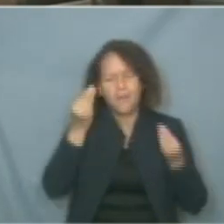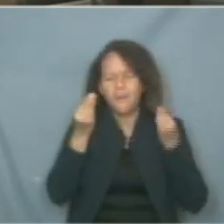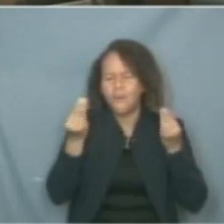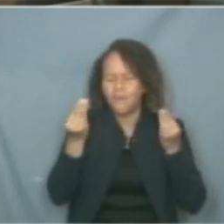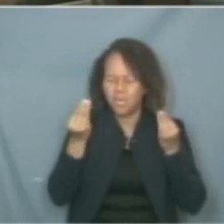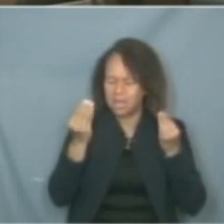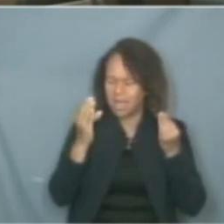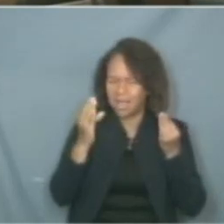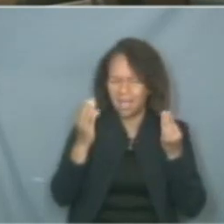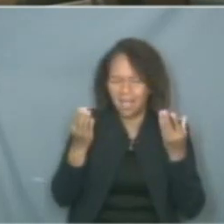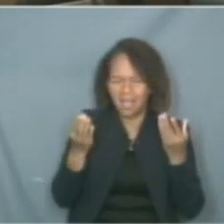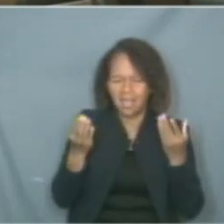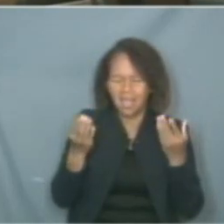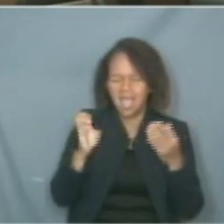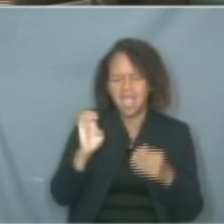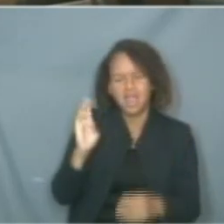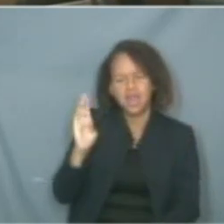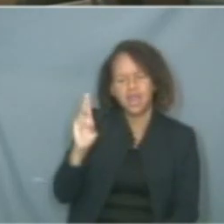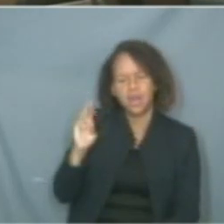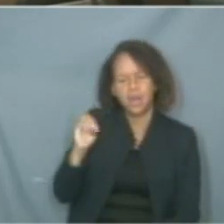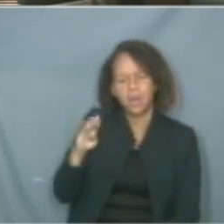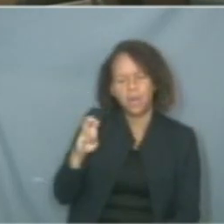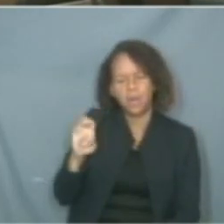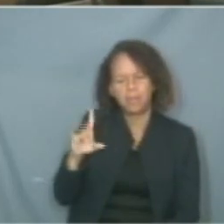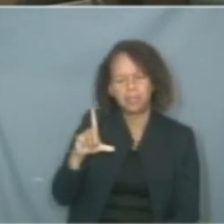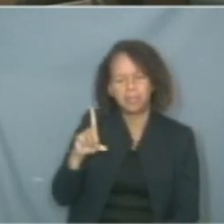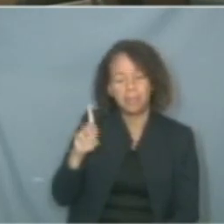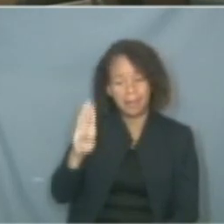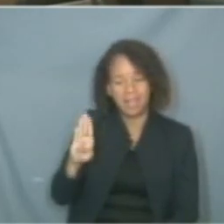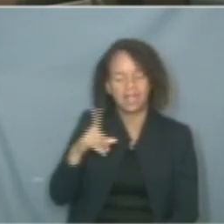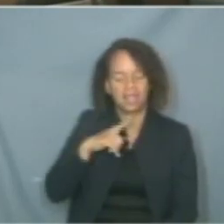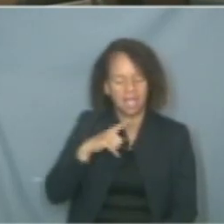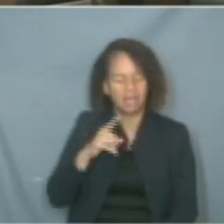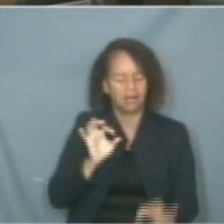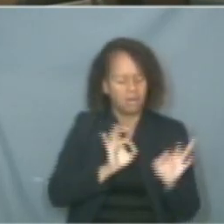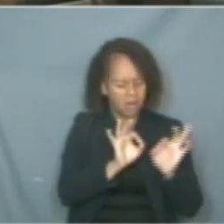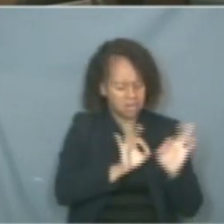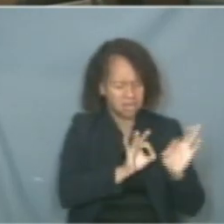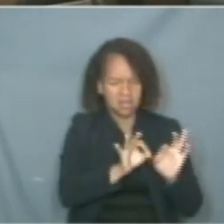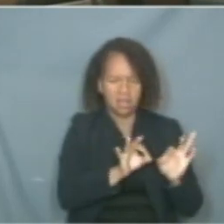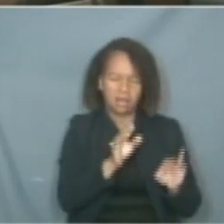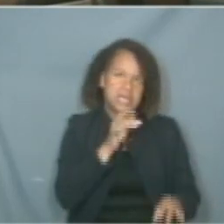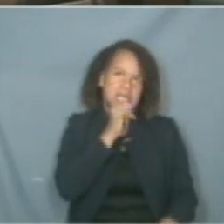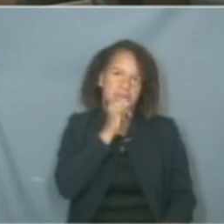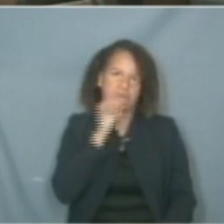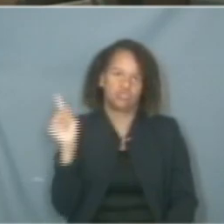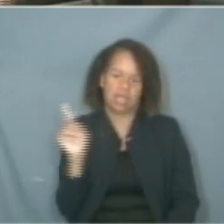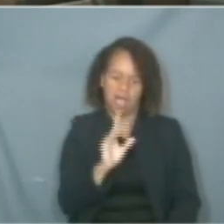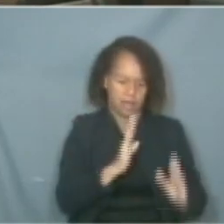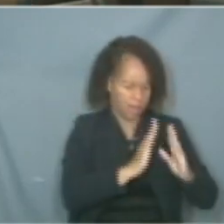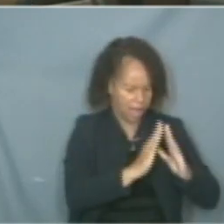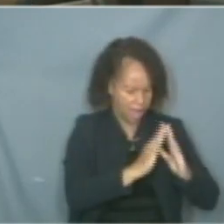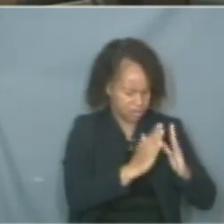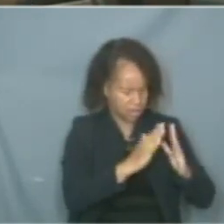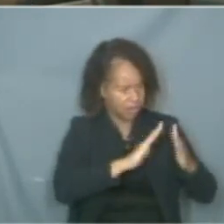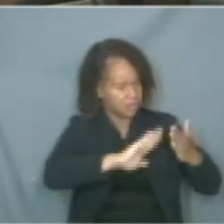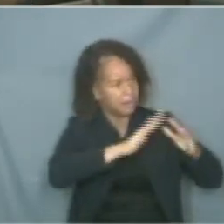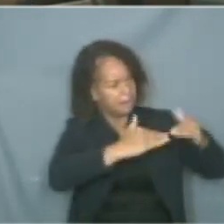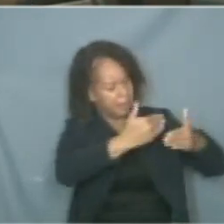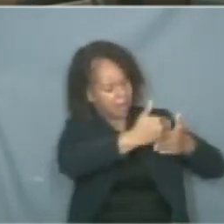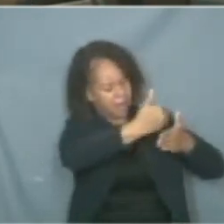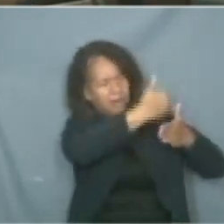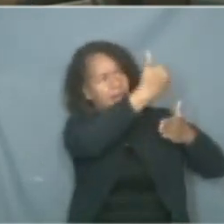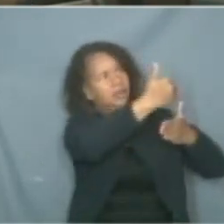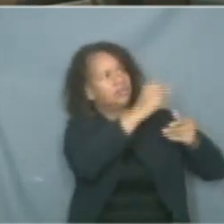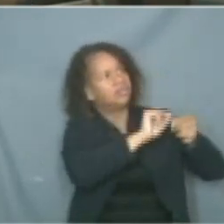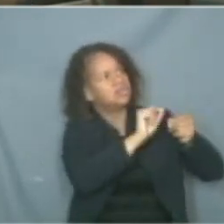a concessionária, em Lourdes, tenha o domínio da coisa. É como se o cara chegasse na sua casa, fizesse a parede da casa, eu